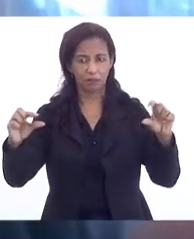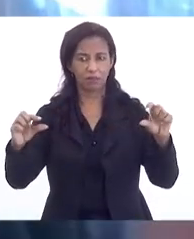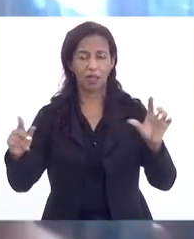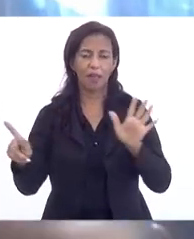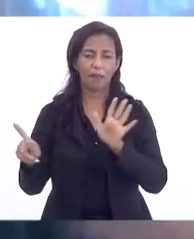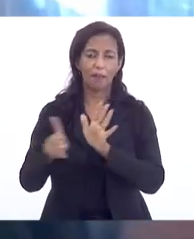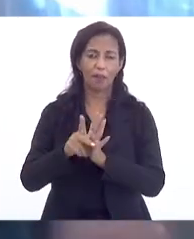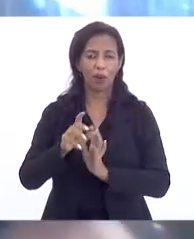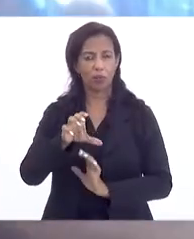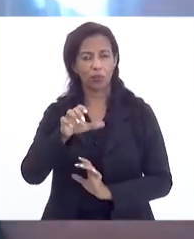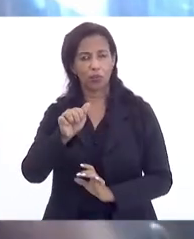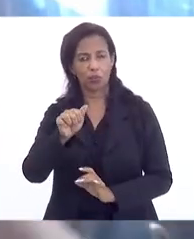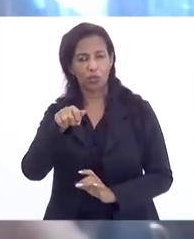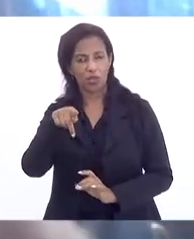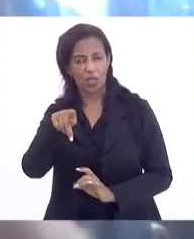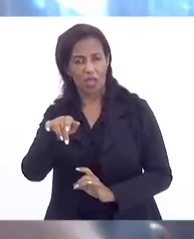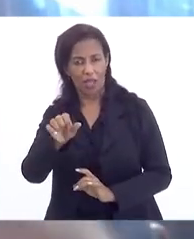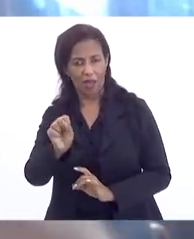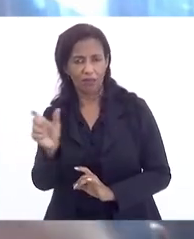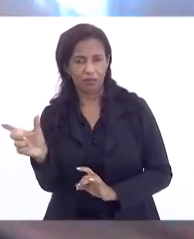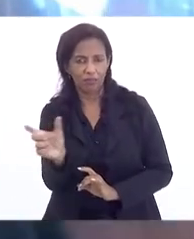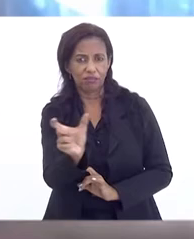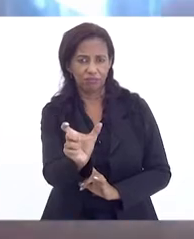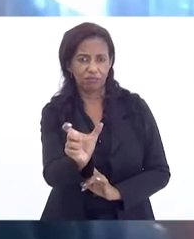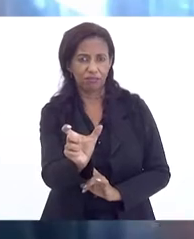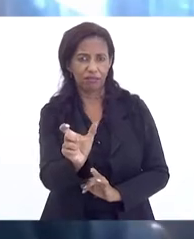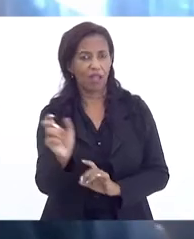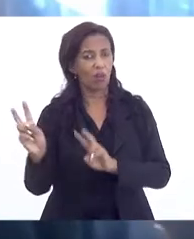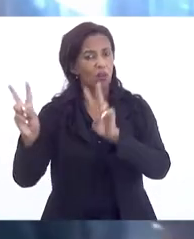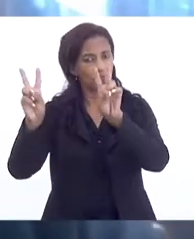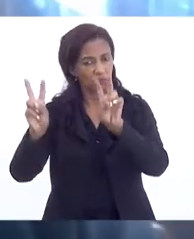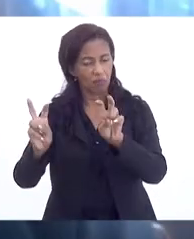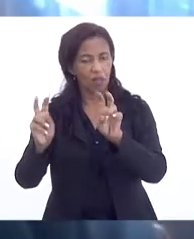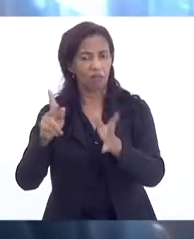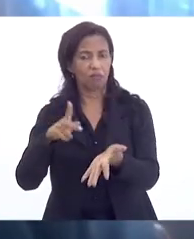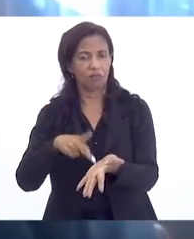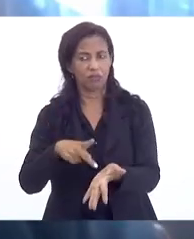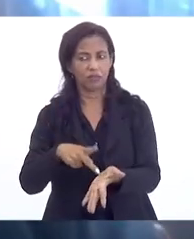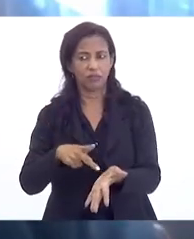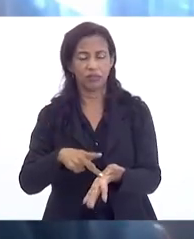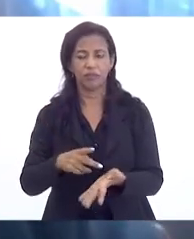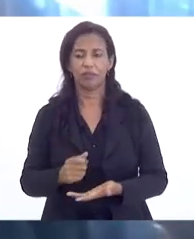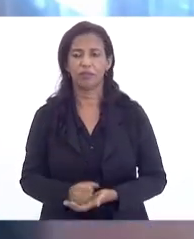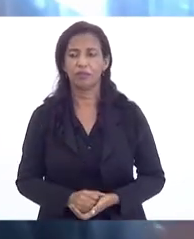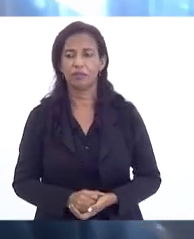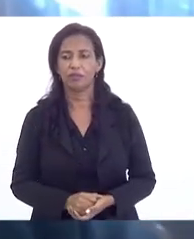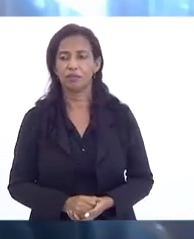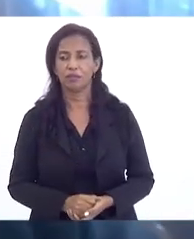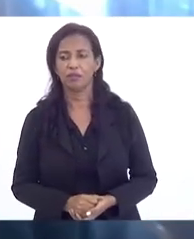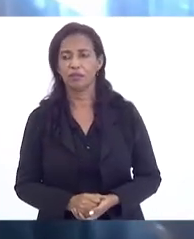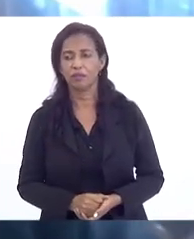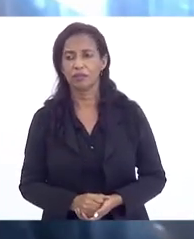álcool e droga, e, em suma, é o termo oficial